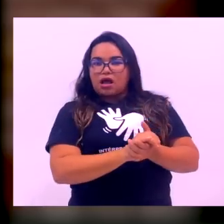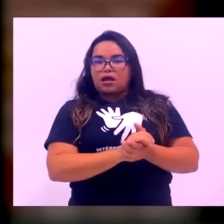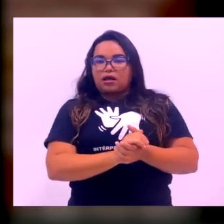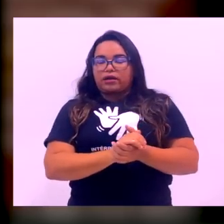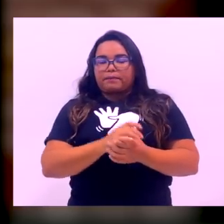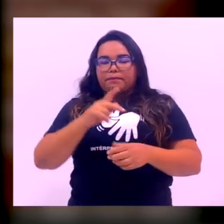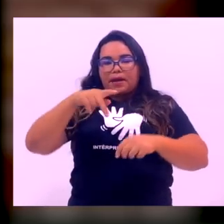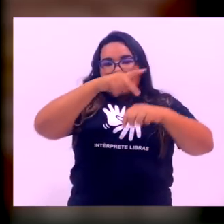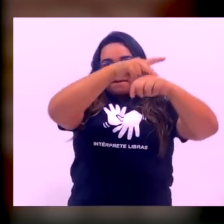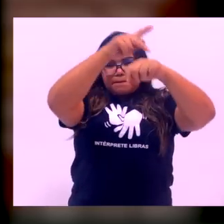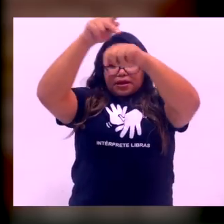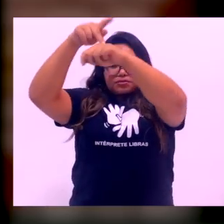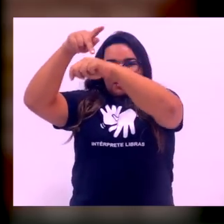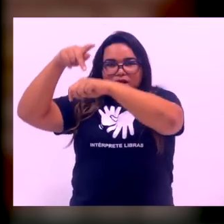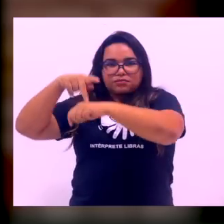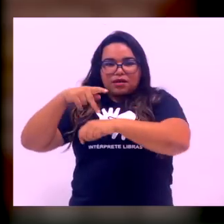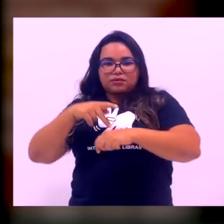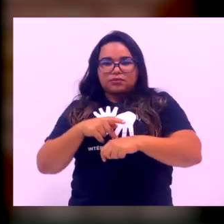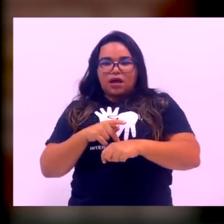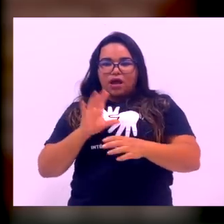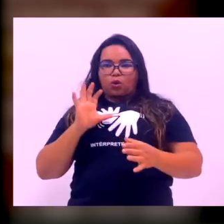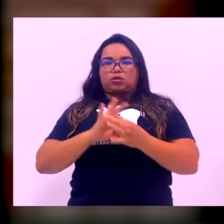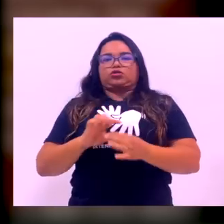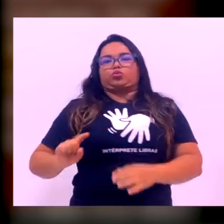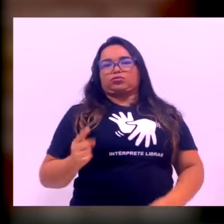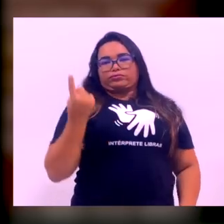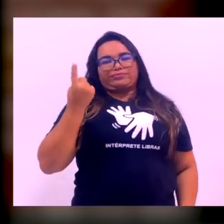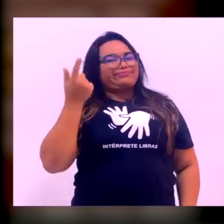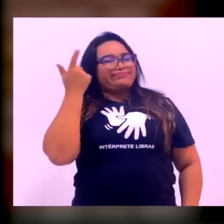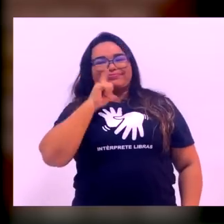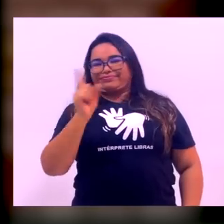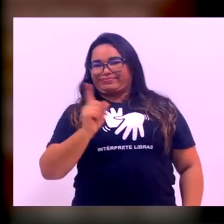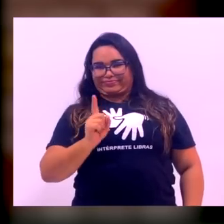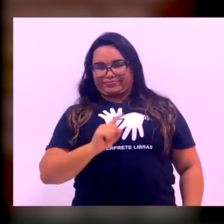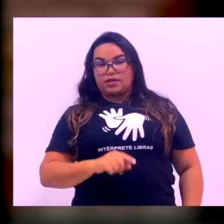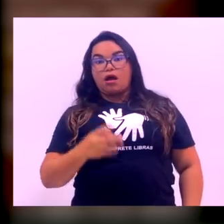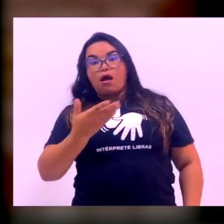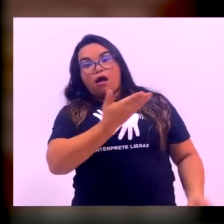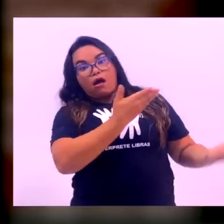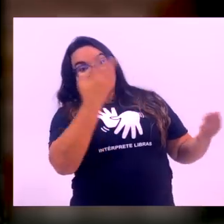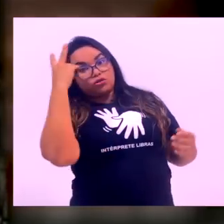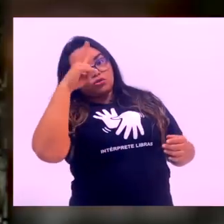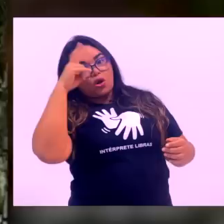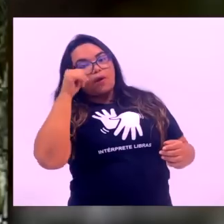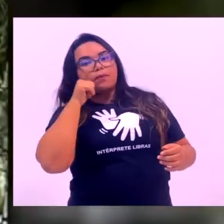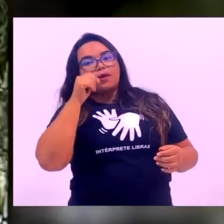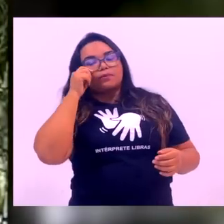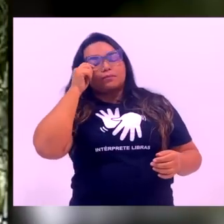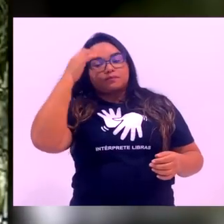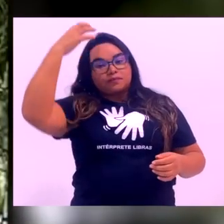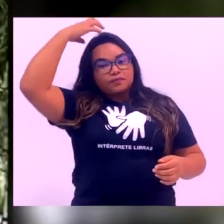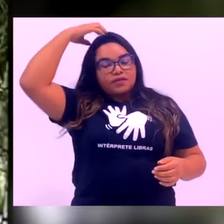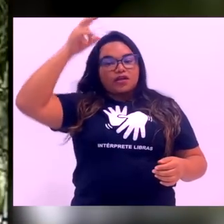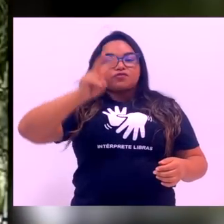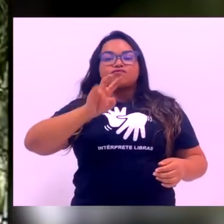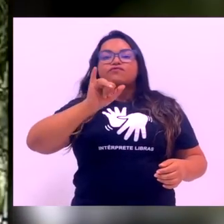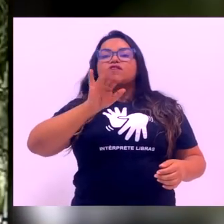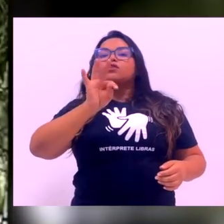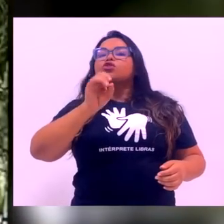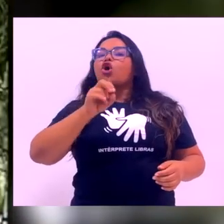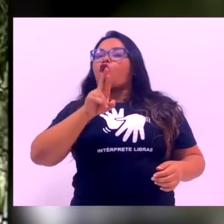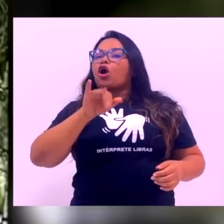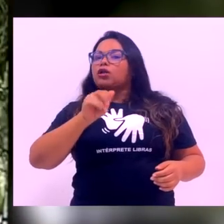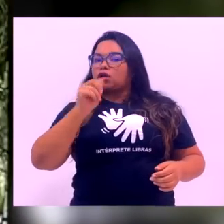mistura com o barro. Aqui você tem a famosa rainha Vitória, uma rainha cristã. Vocês sabiam que a